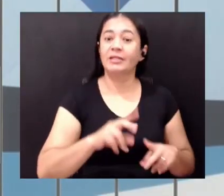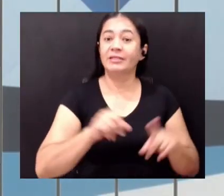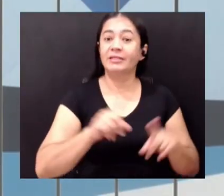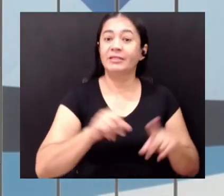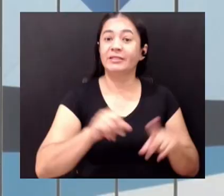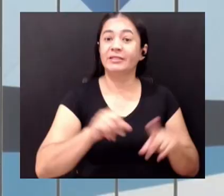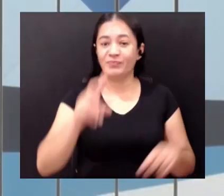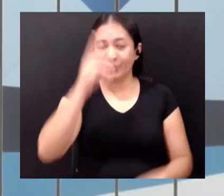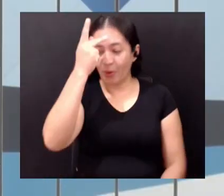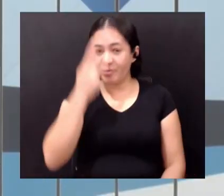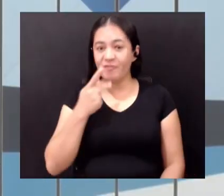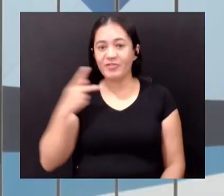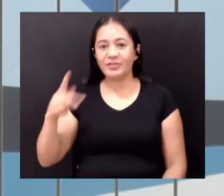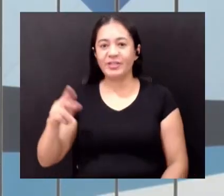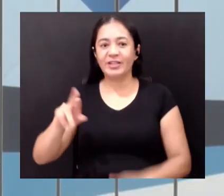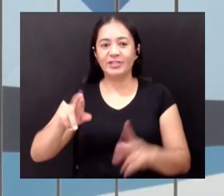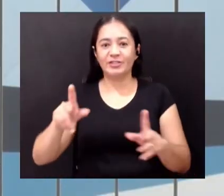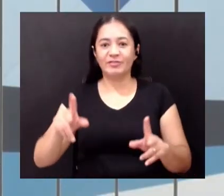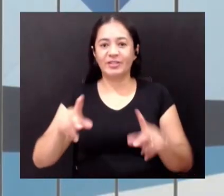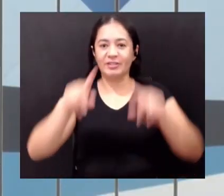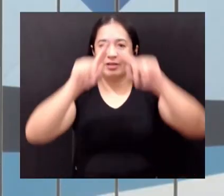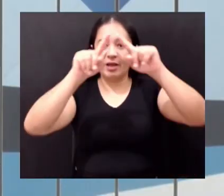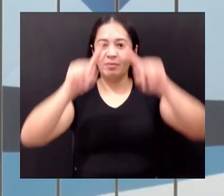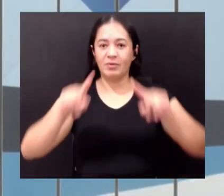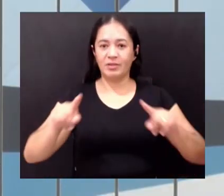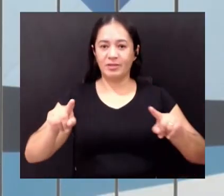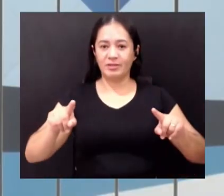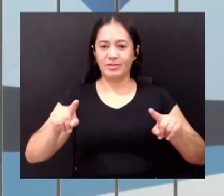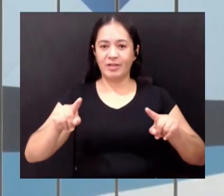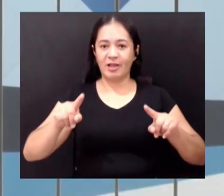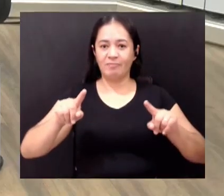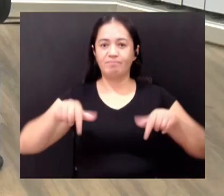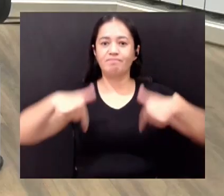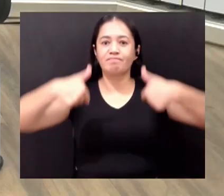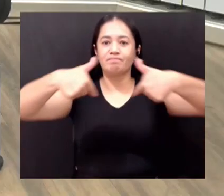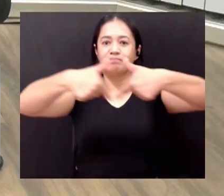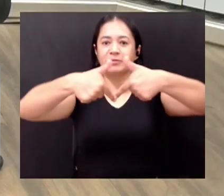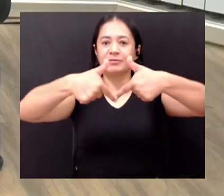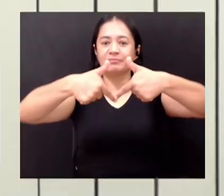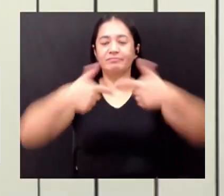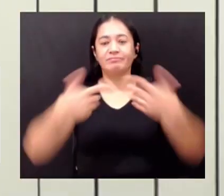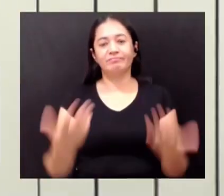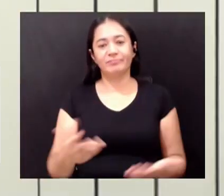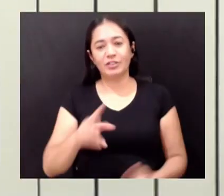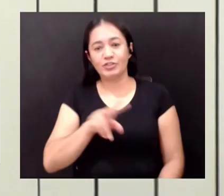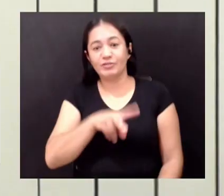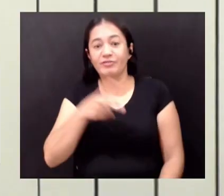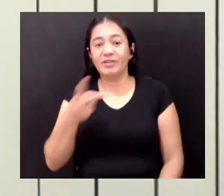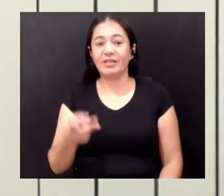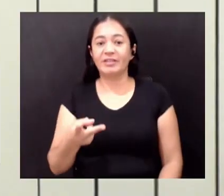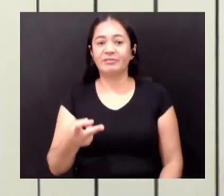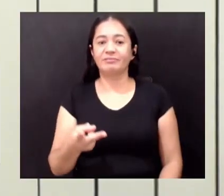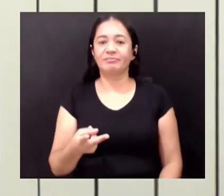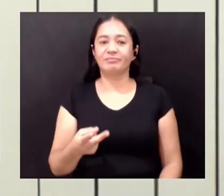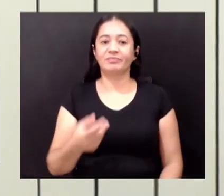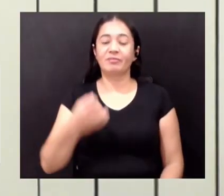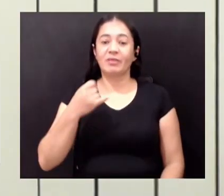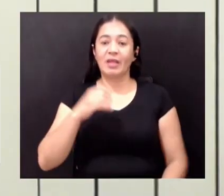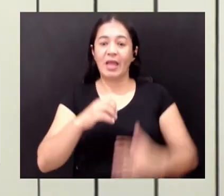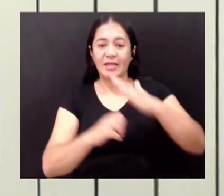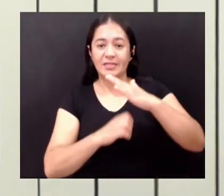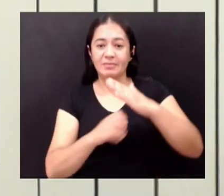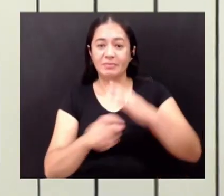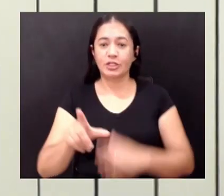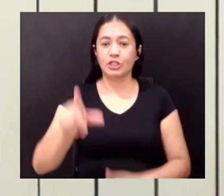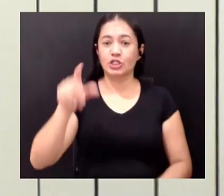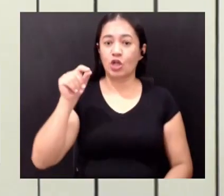essa pirâmide, ela está se invertendo, né, nas empresas. As empresas que preferem manter o trabalho remoto e o